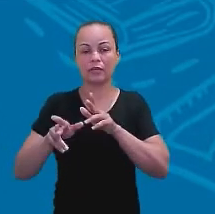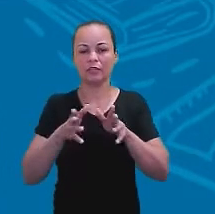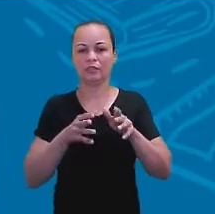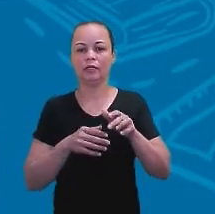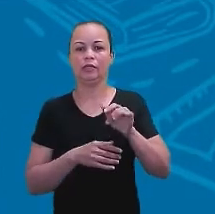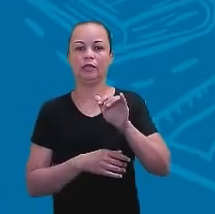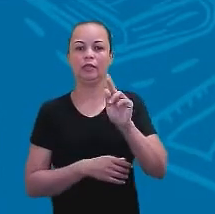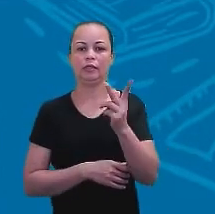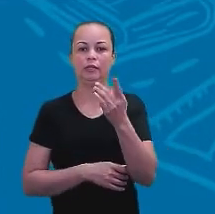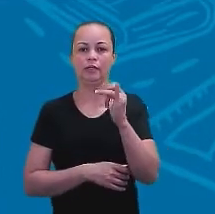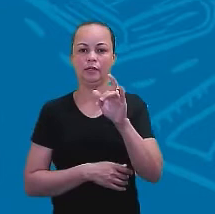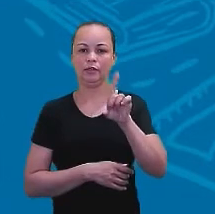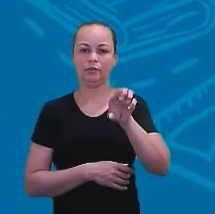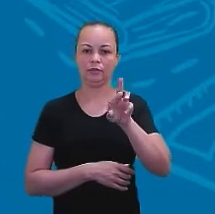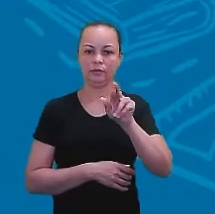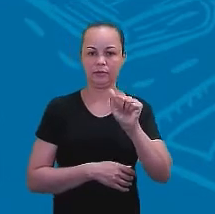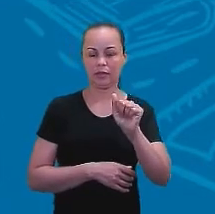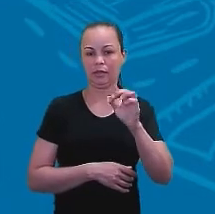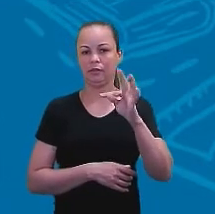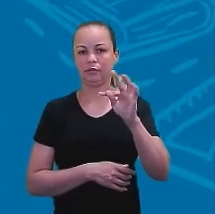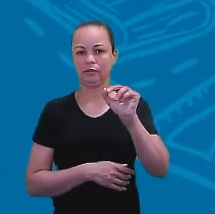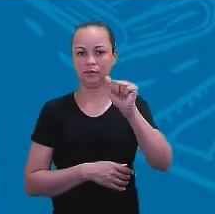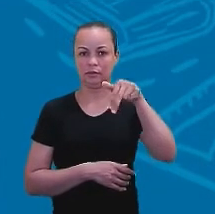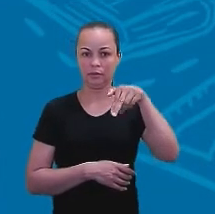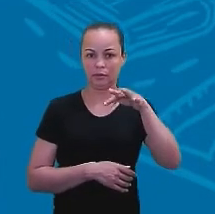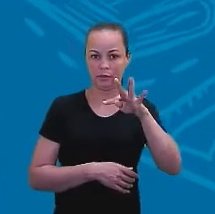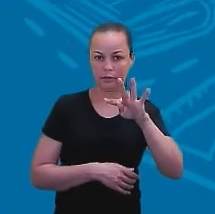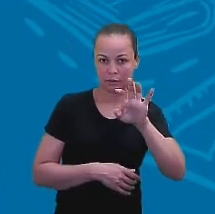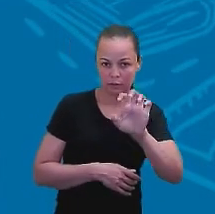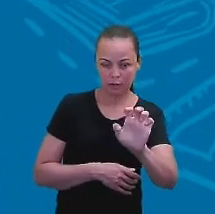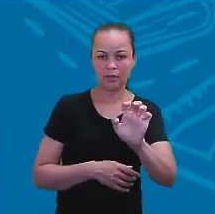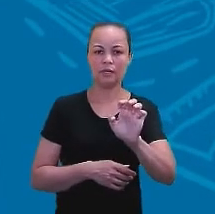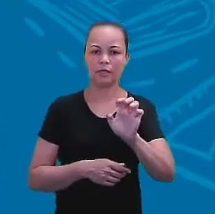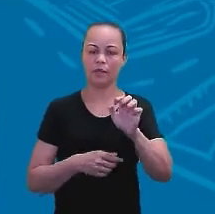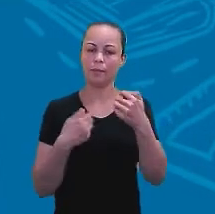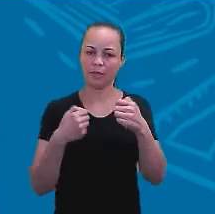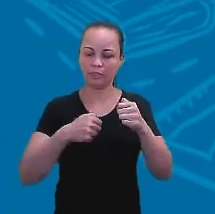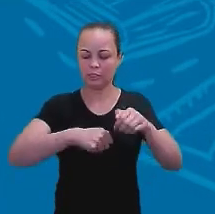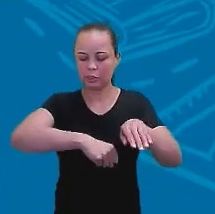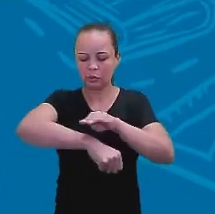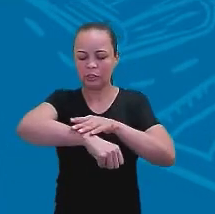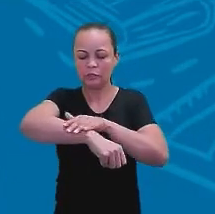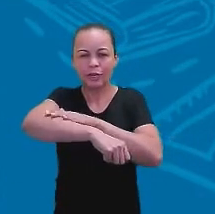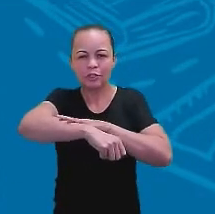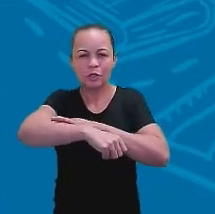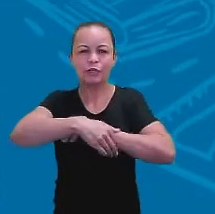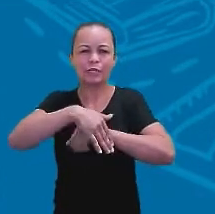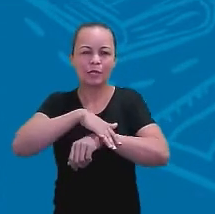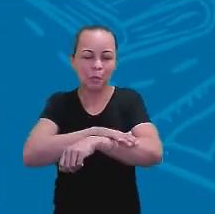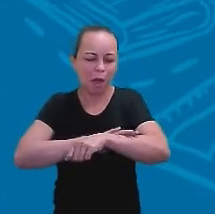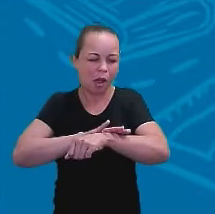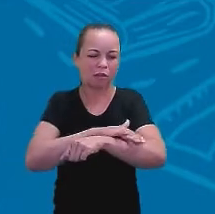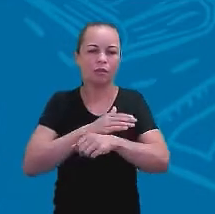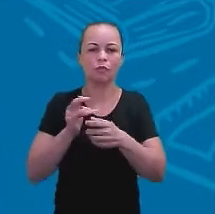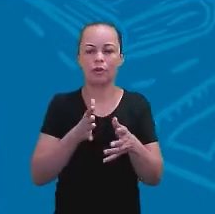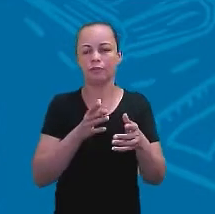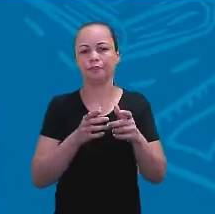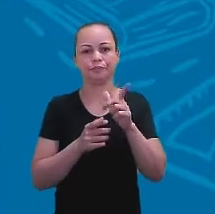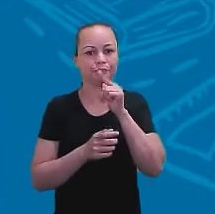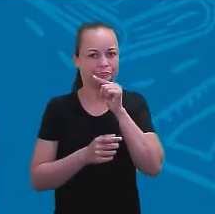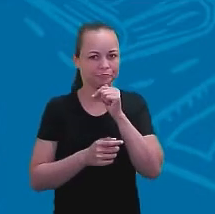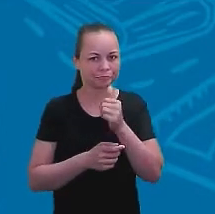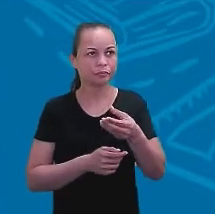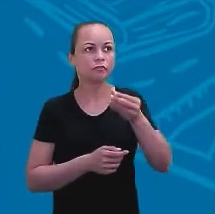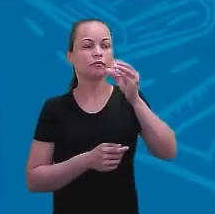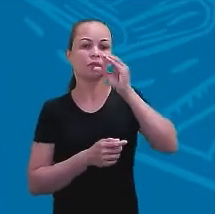primeira coisa que a gente tem que fazer é hidratar aquela região da queimadura, beber bastante líquido, né, isso é